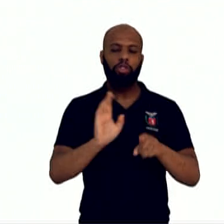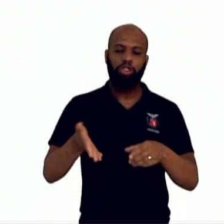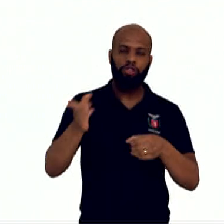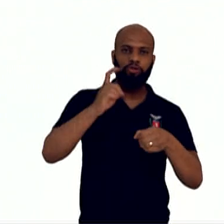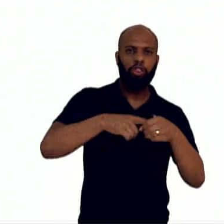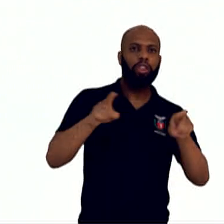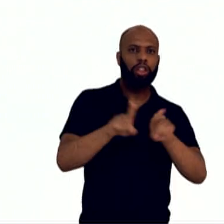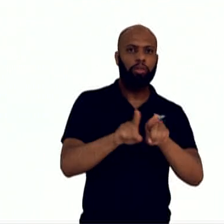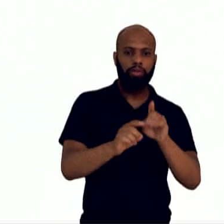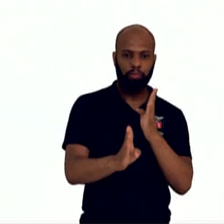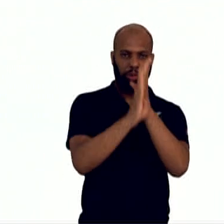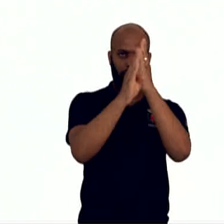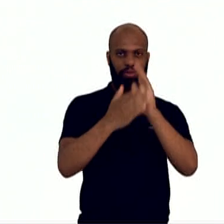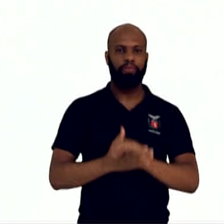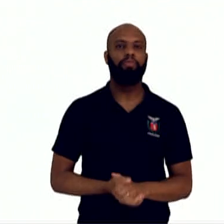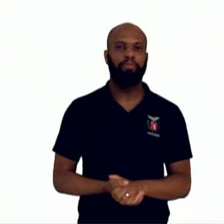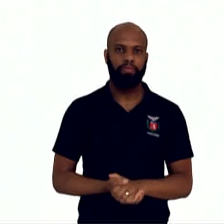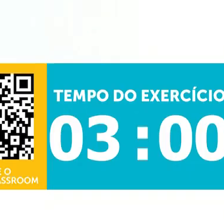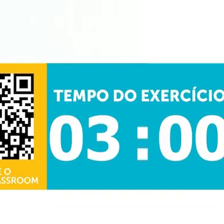gente vai descobrir.